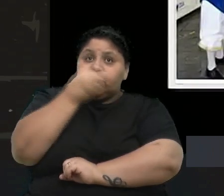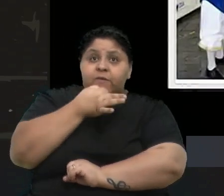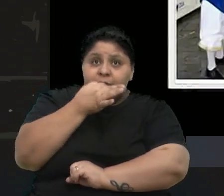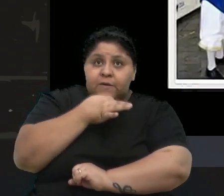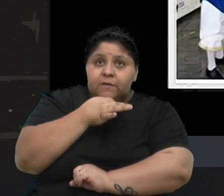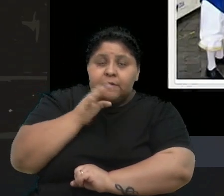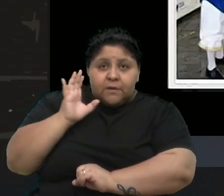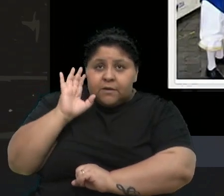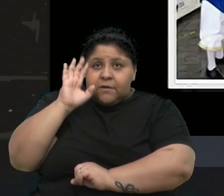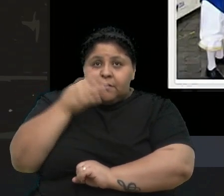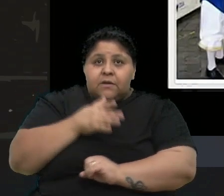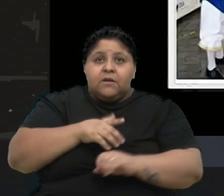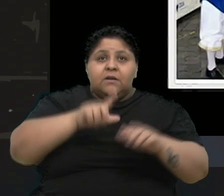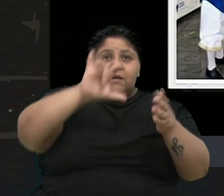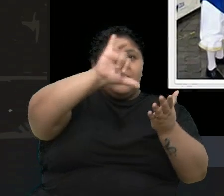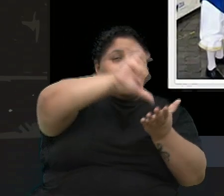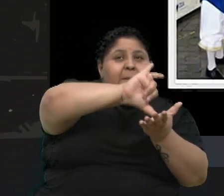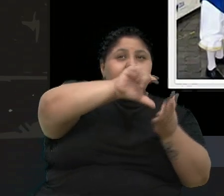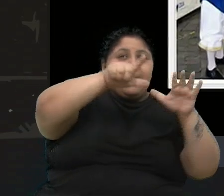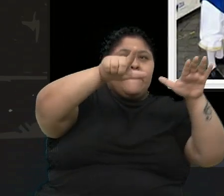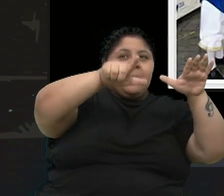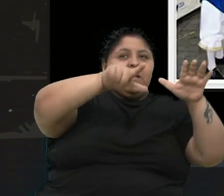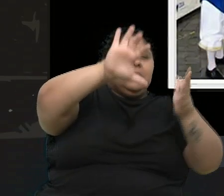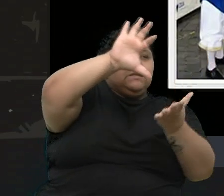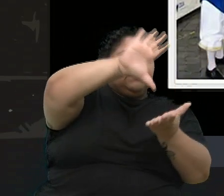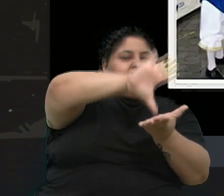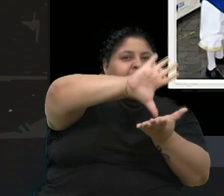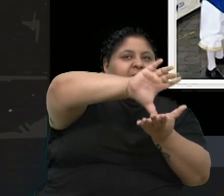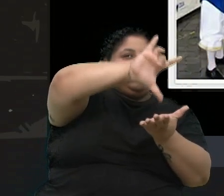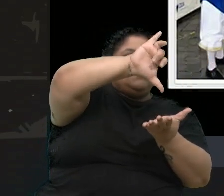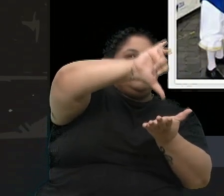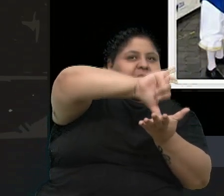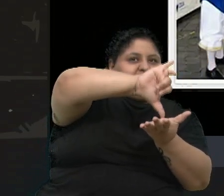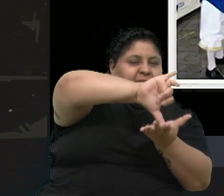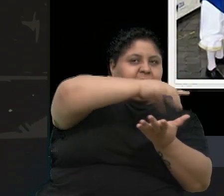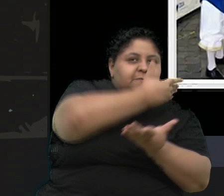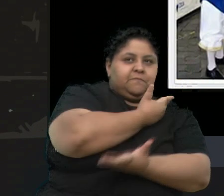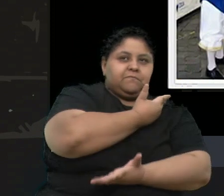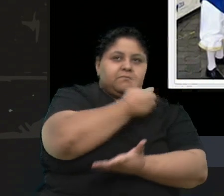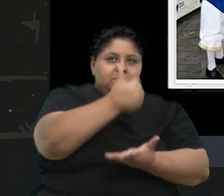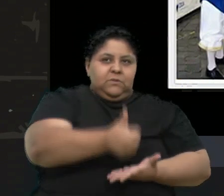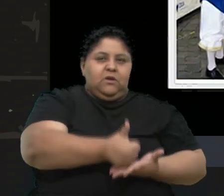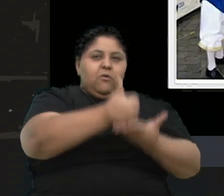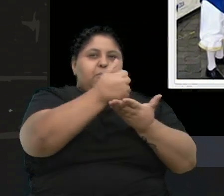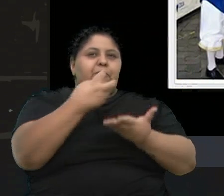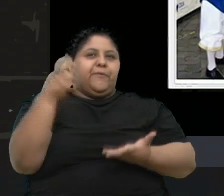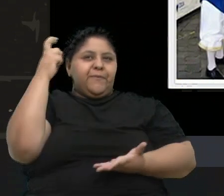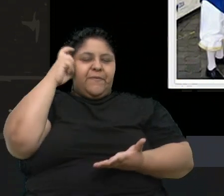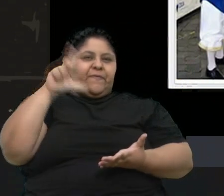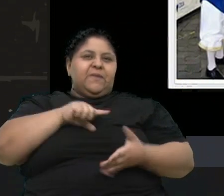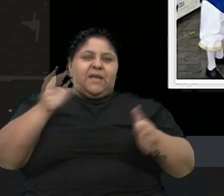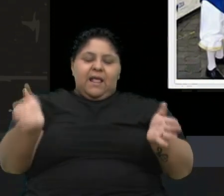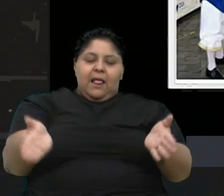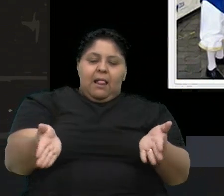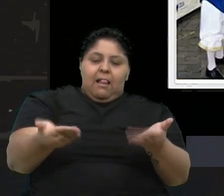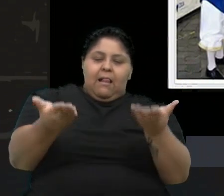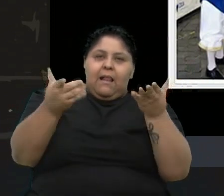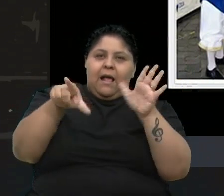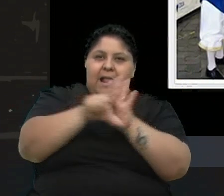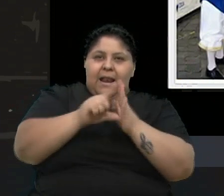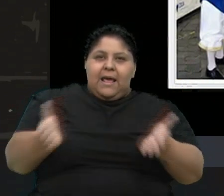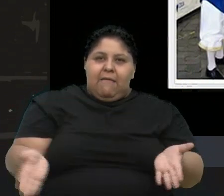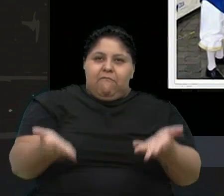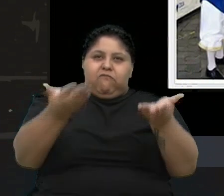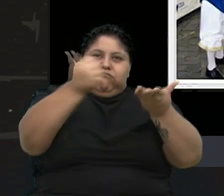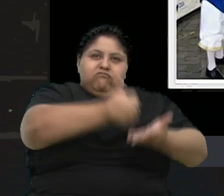acontece na Praça das Feiras. Esse ano, inclusive, tem o apoio do Ministério da Cultura, tem a Lei de Incentivo Municipal, tem apoiadores,